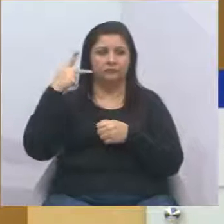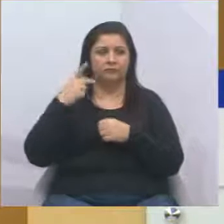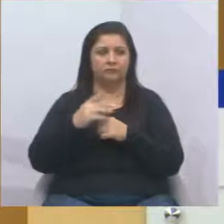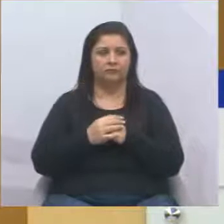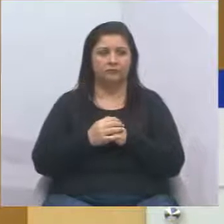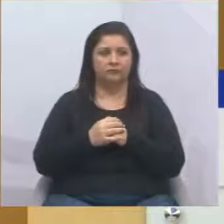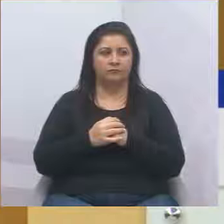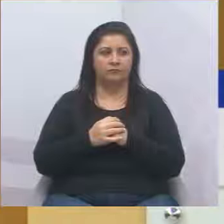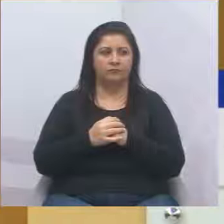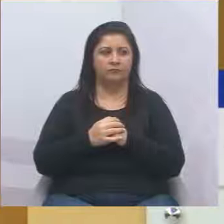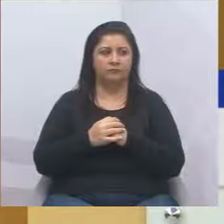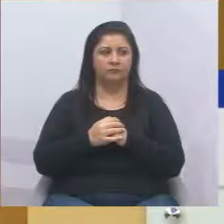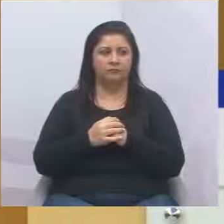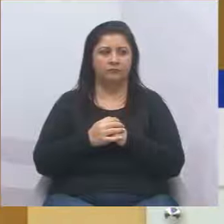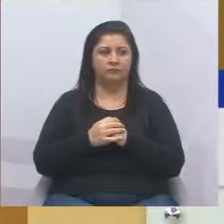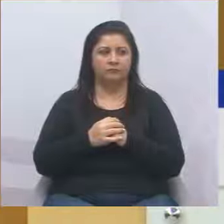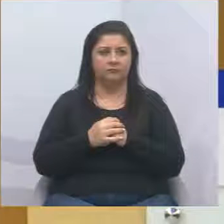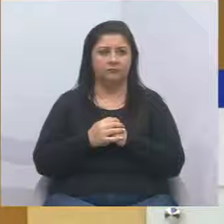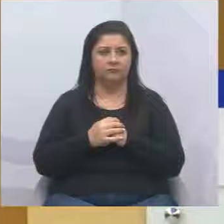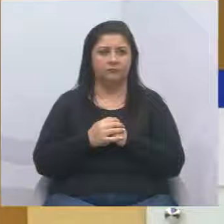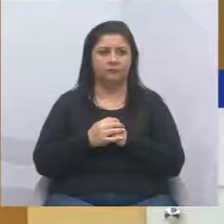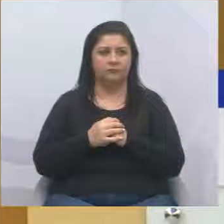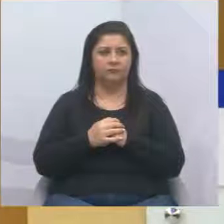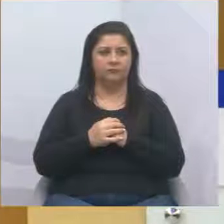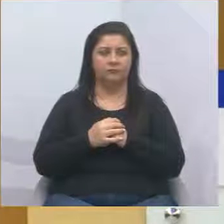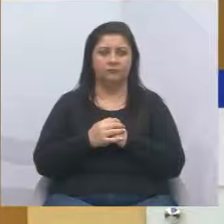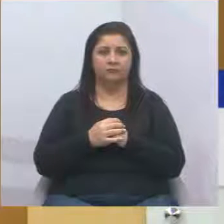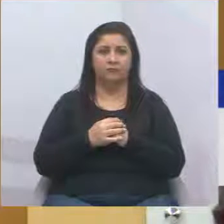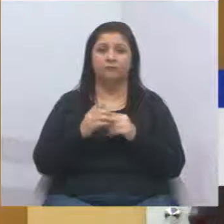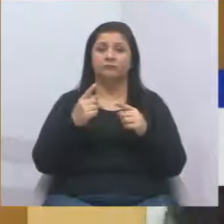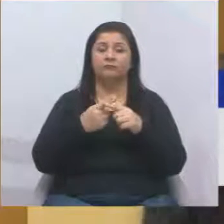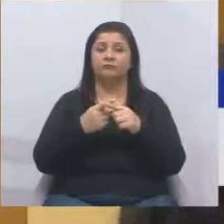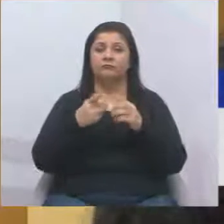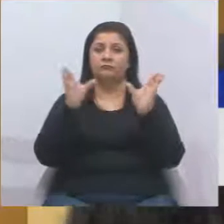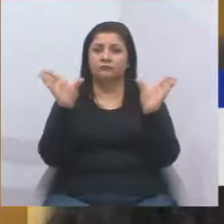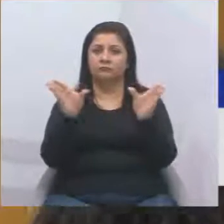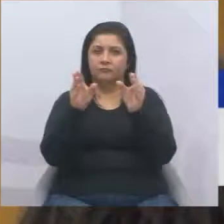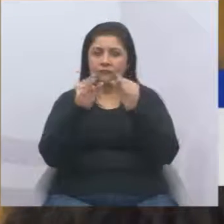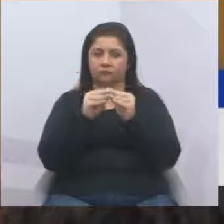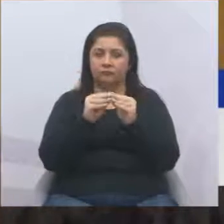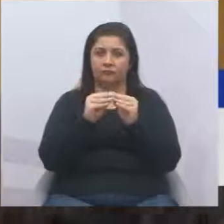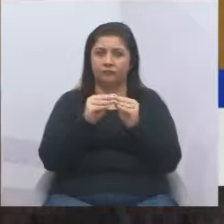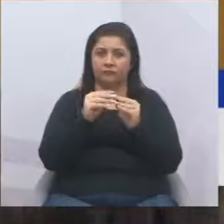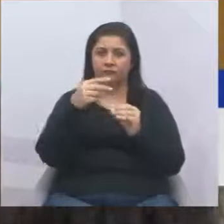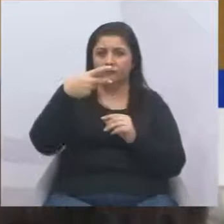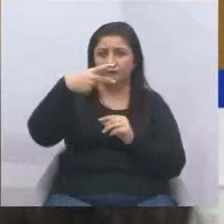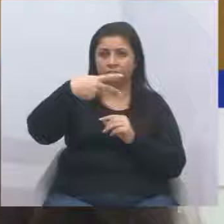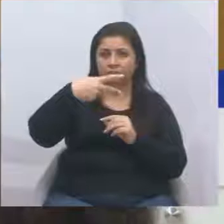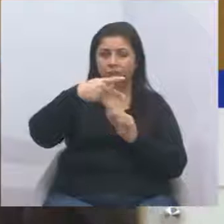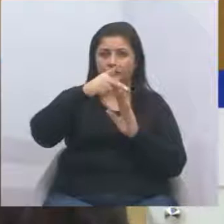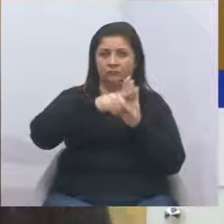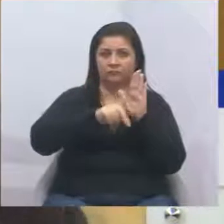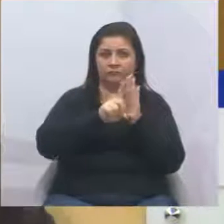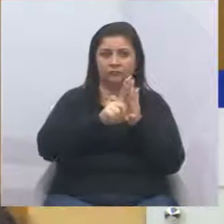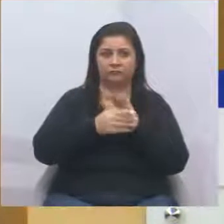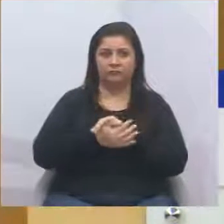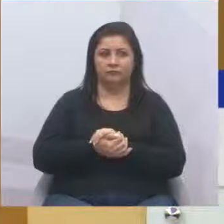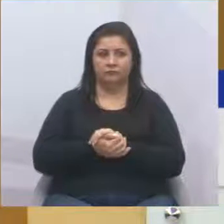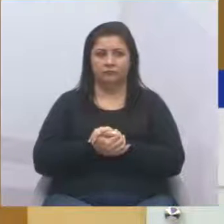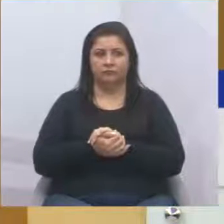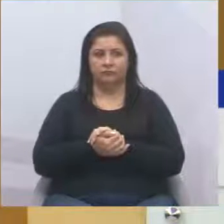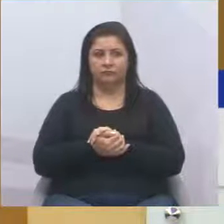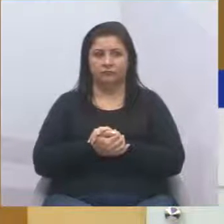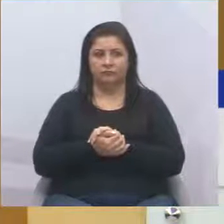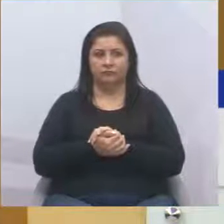vereadores. Como nós fizemos a fusão de 2 projetos de lei de emenda à lei orgânica, então aumentou esse